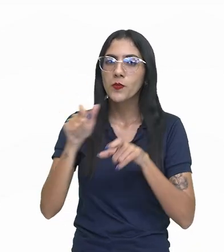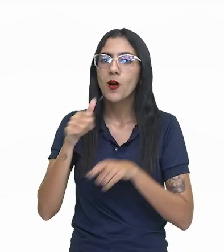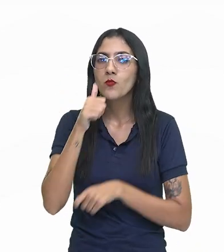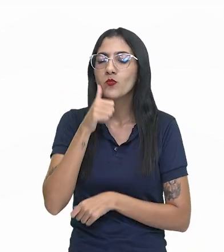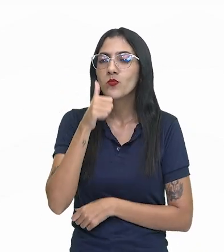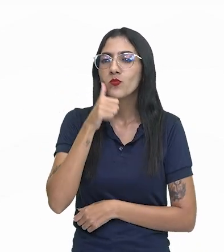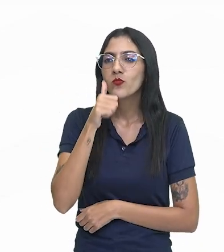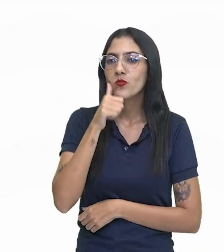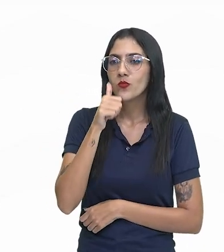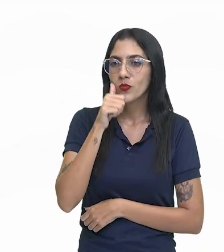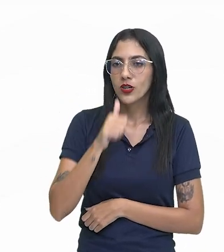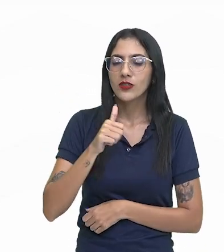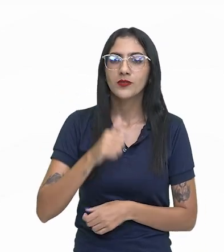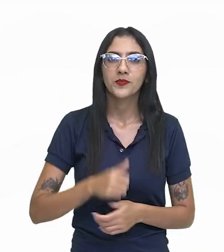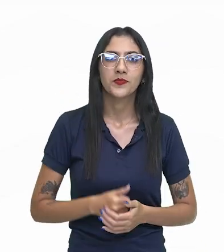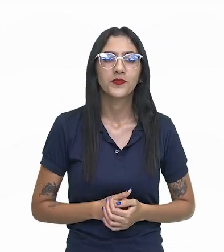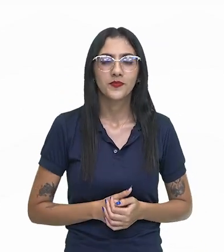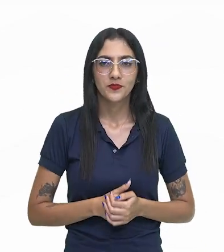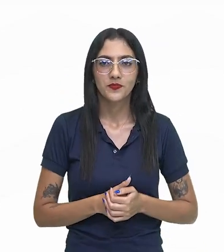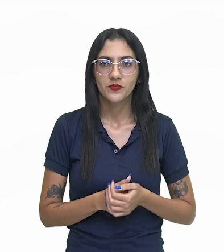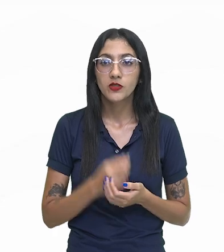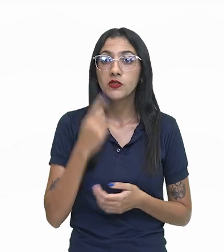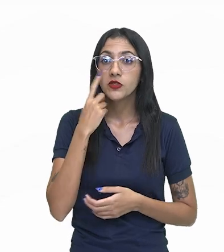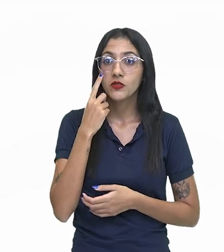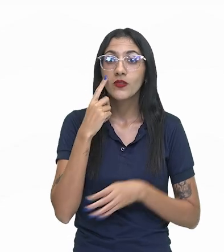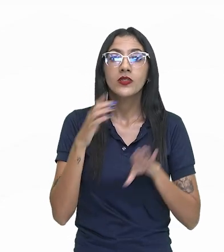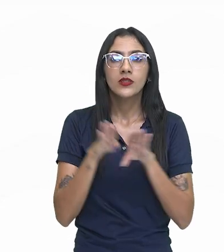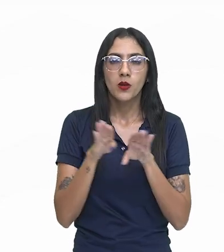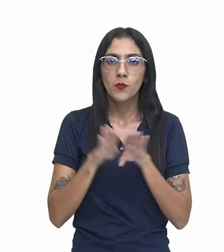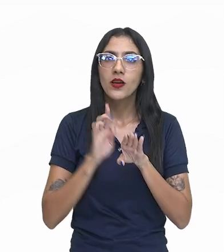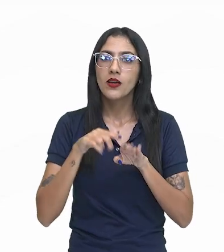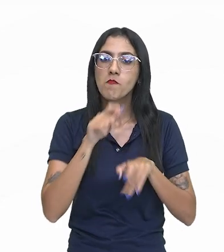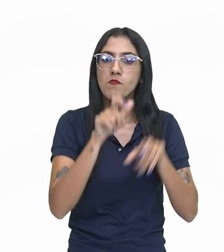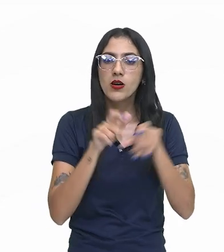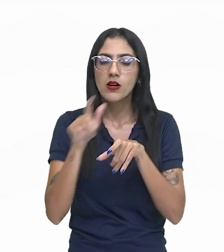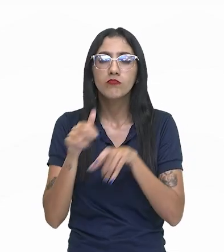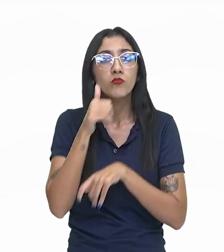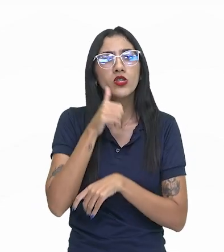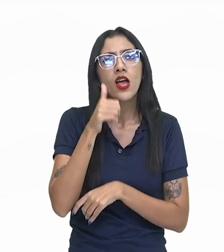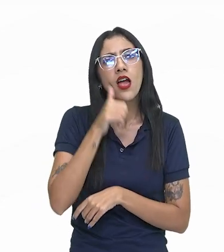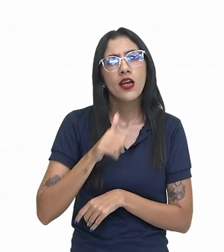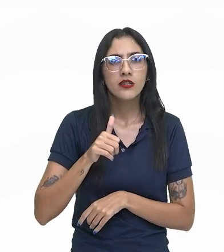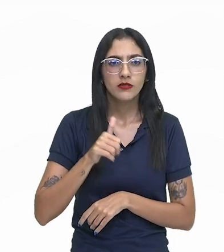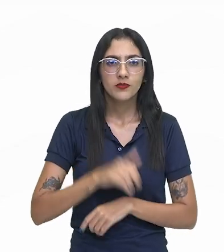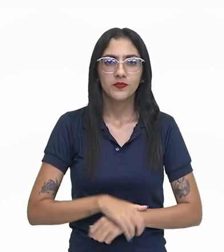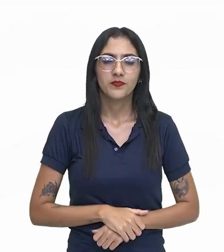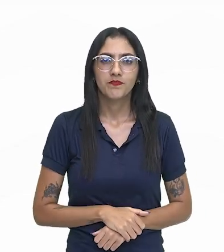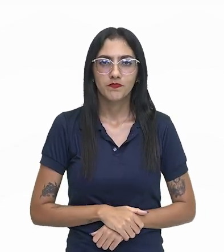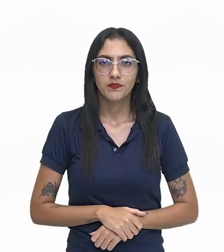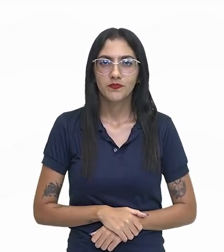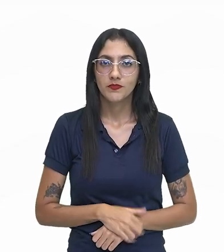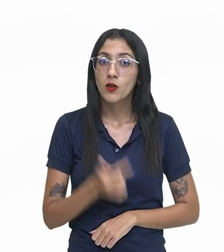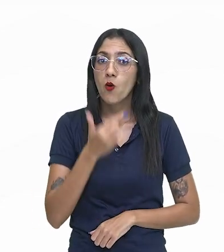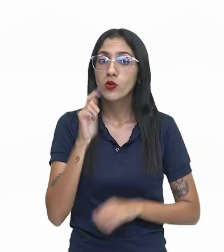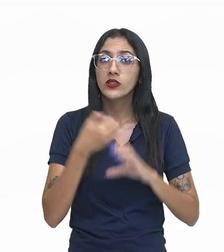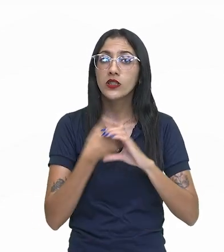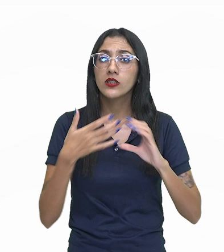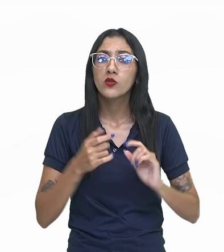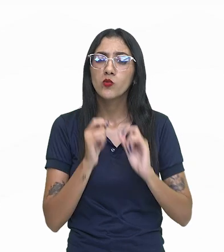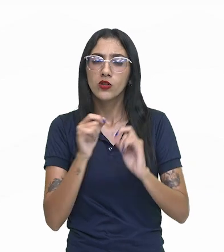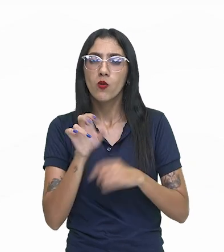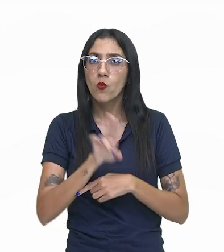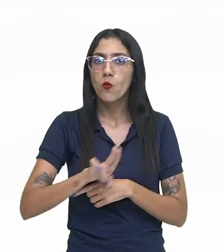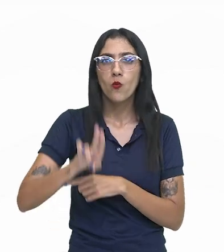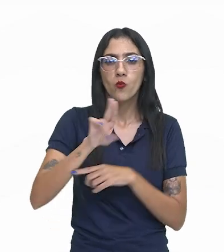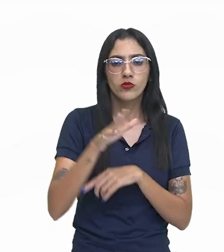Argel, e a gente percebe mais uma vez a presença da figura feminina, né? Outra característica do romantismo é a